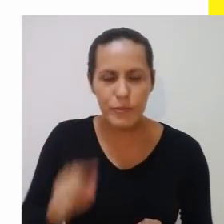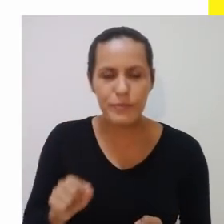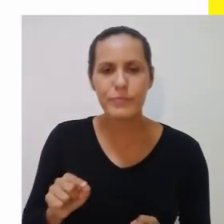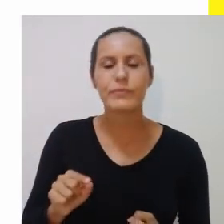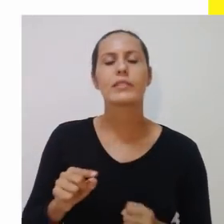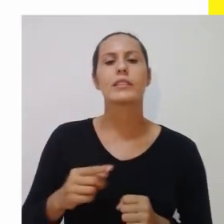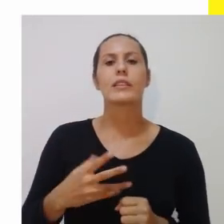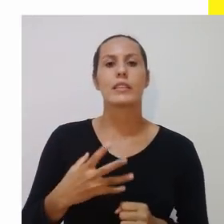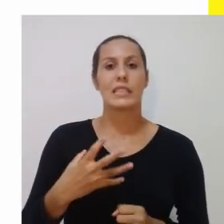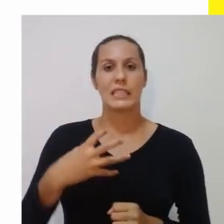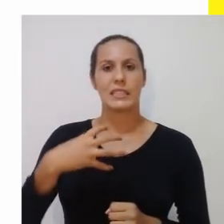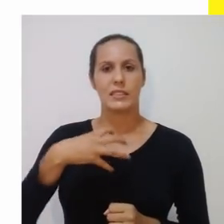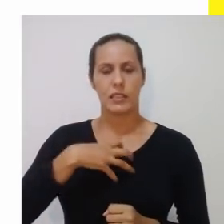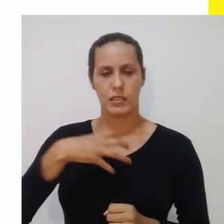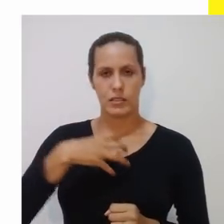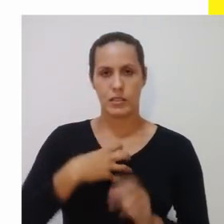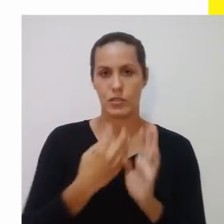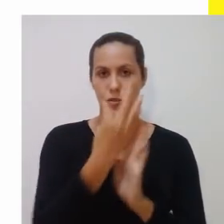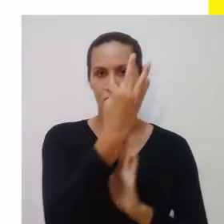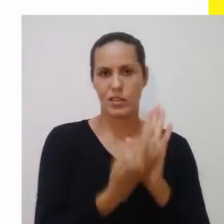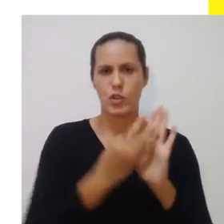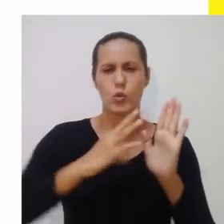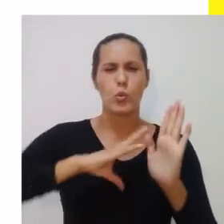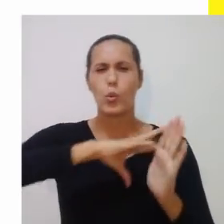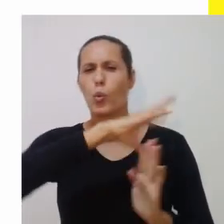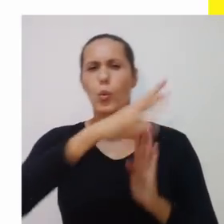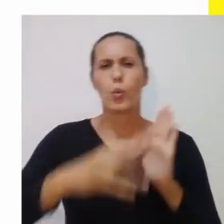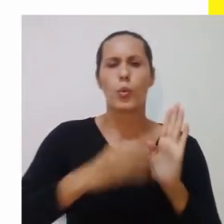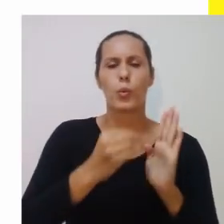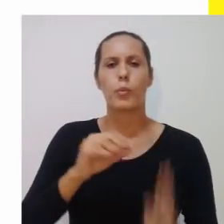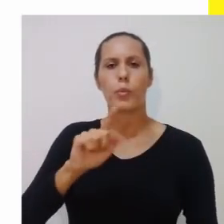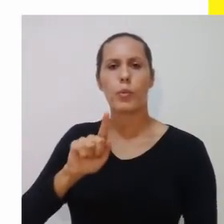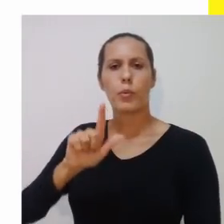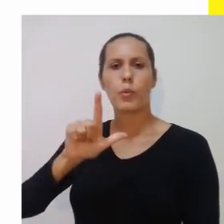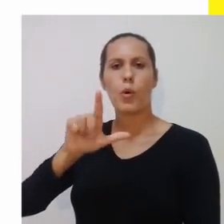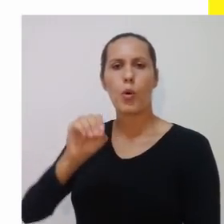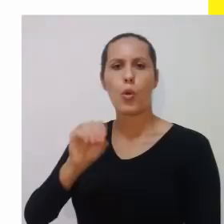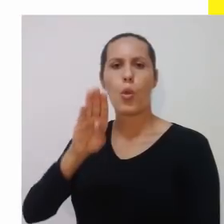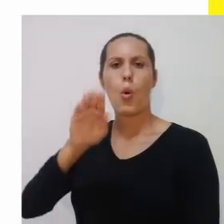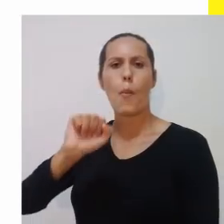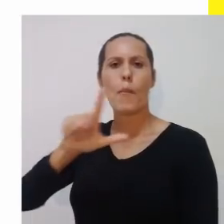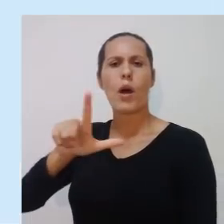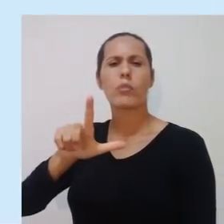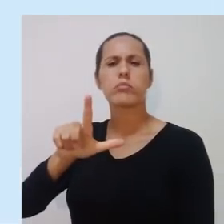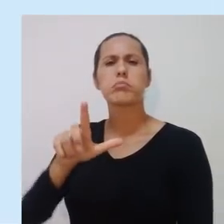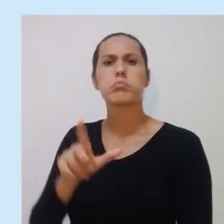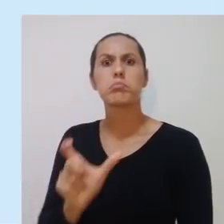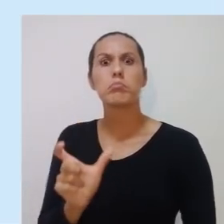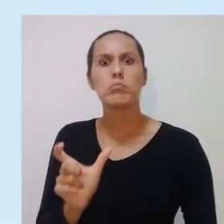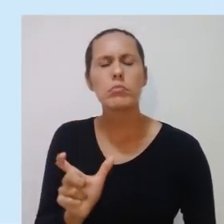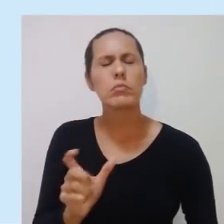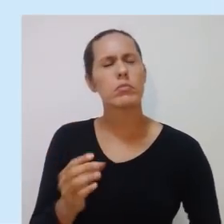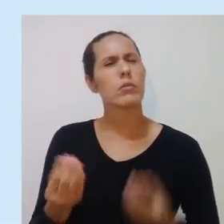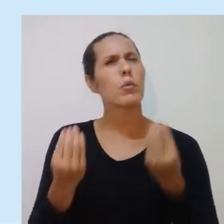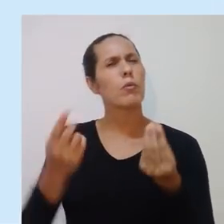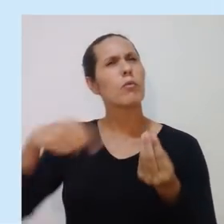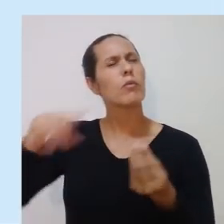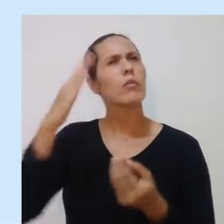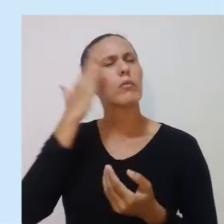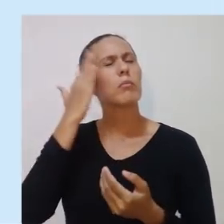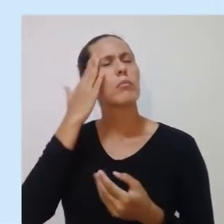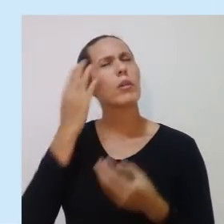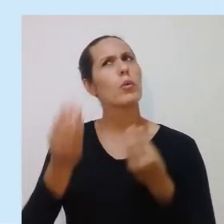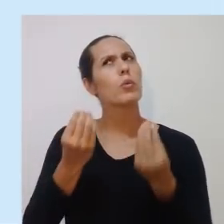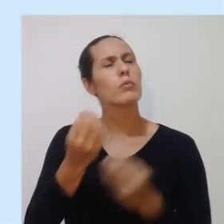tela. Sentido global do texto. Ok, olha para mim aqui. Como é que você vai